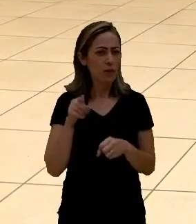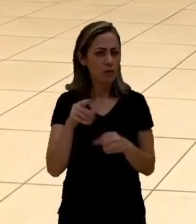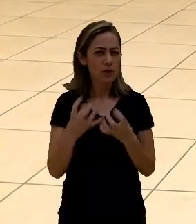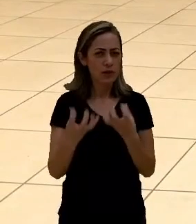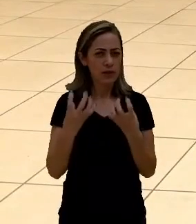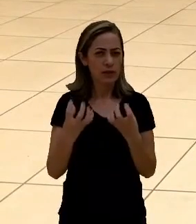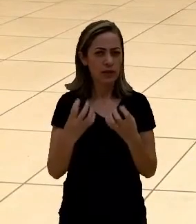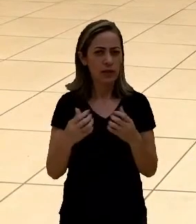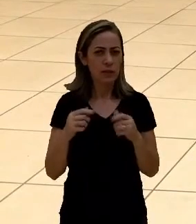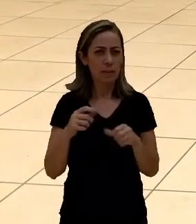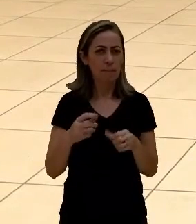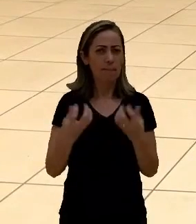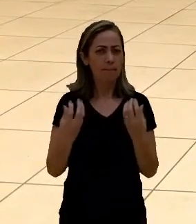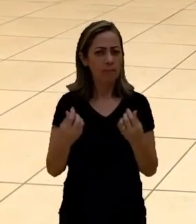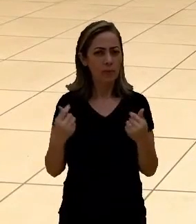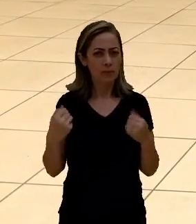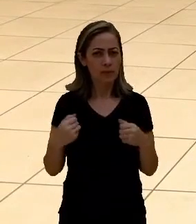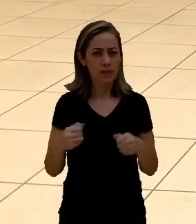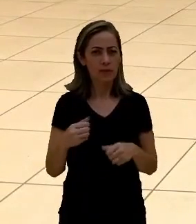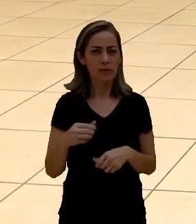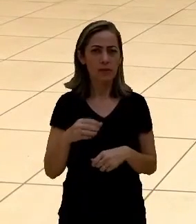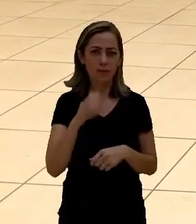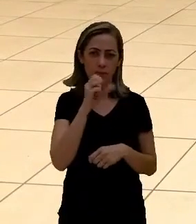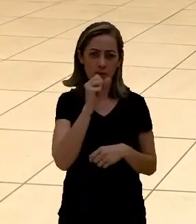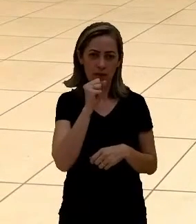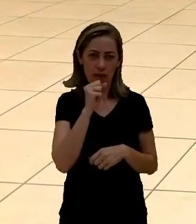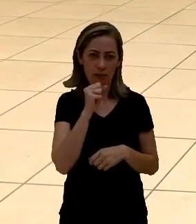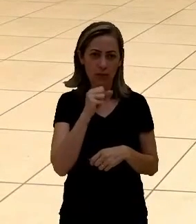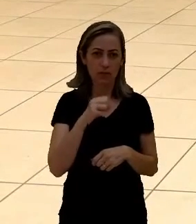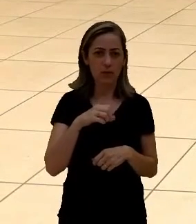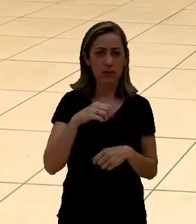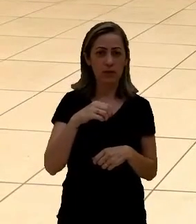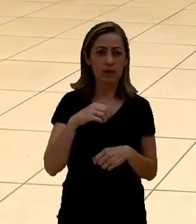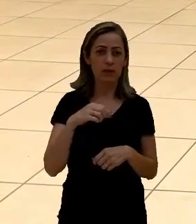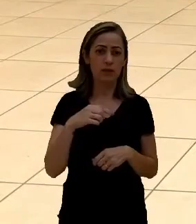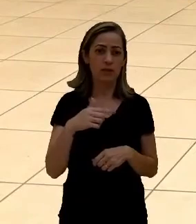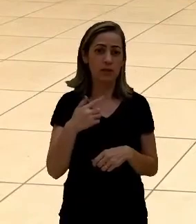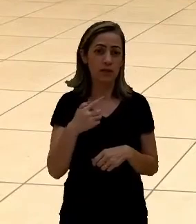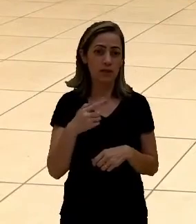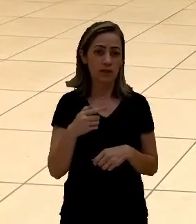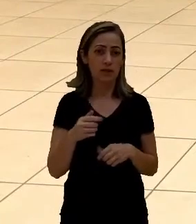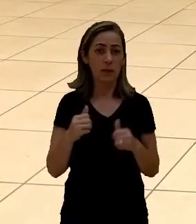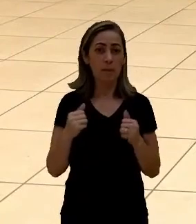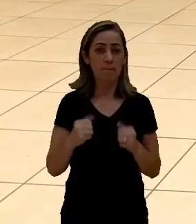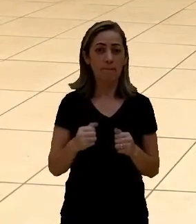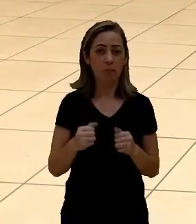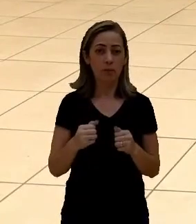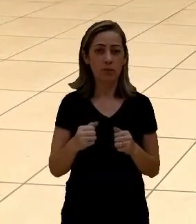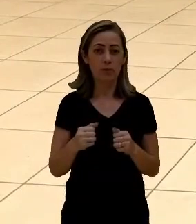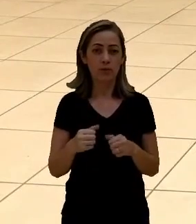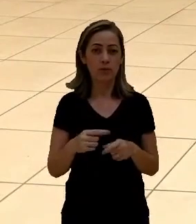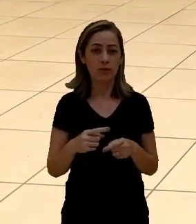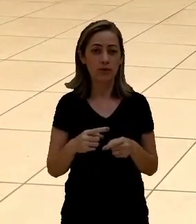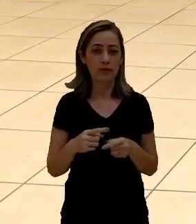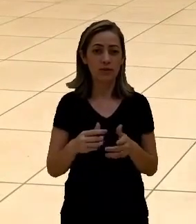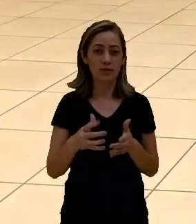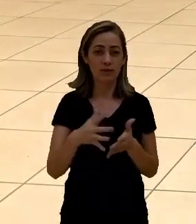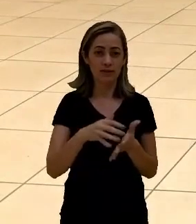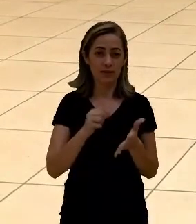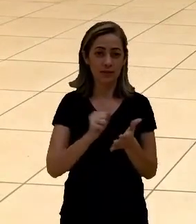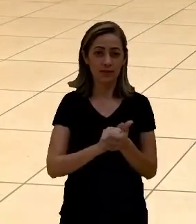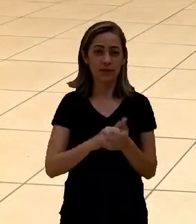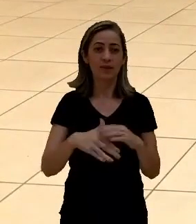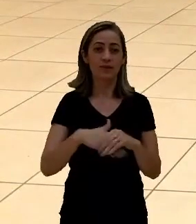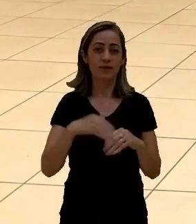eh no sábado às 19 horas pode ser no sábado às 22 vou lá dou uma mhada pode ser no